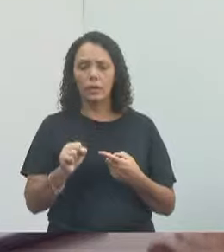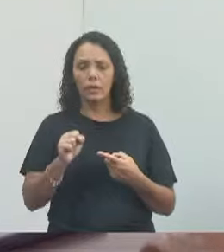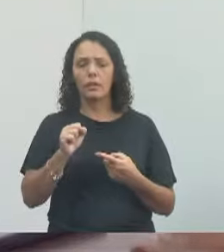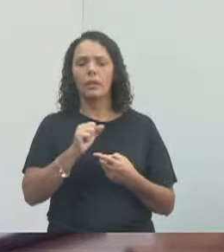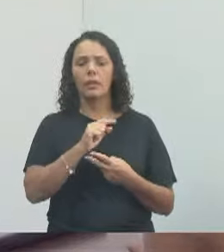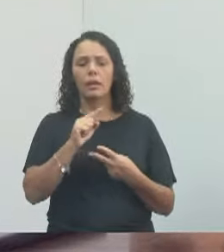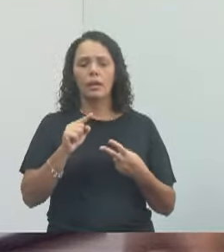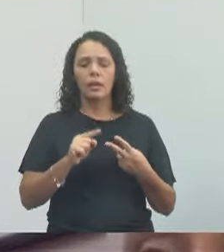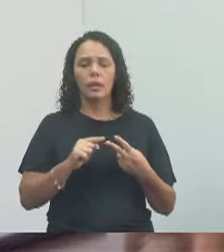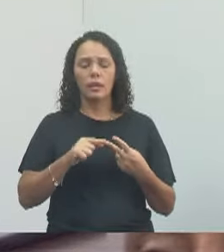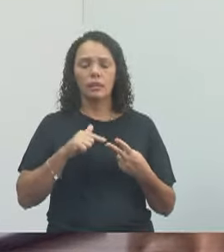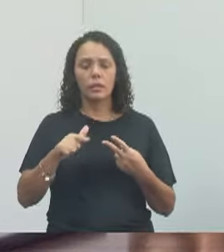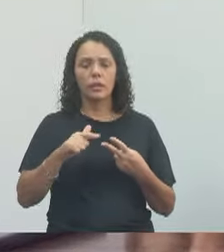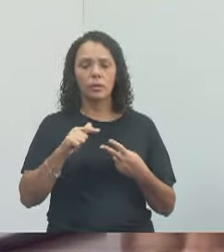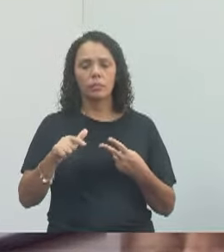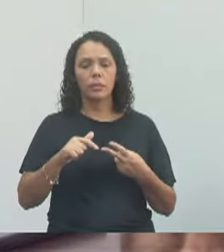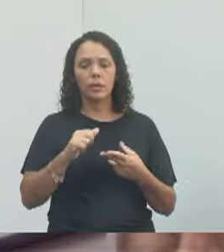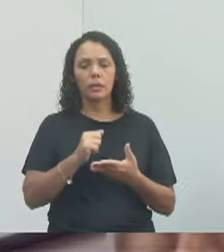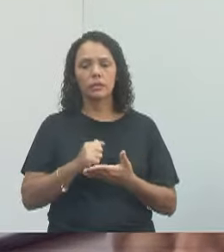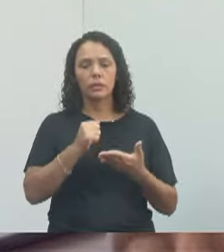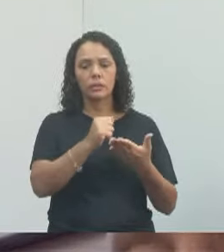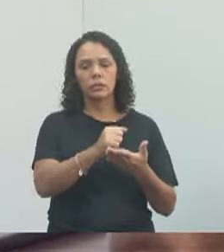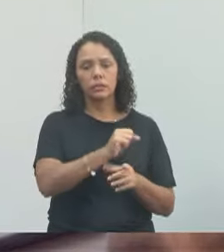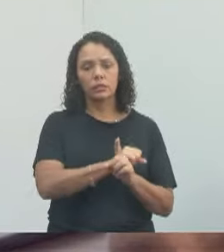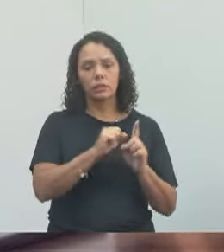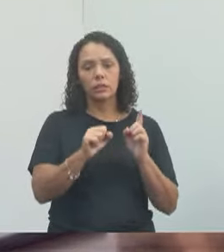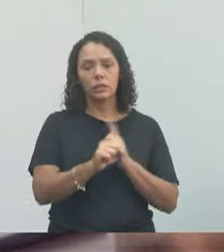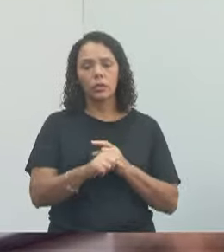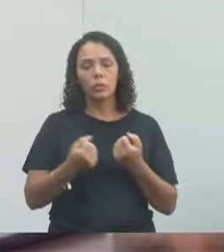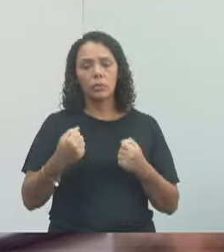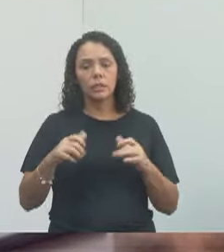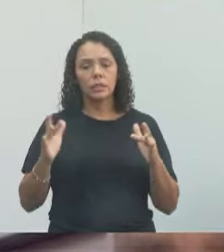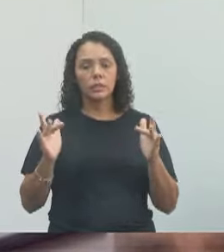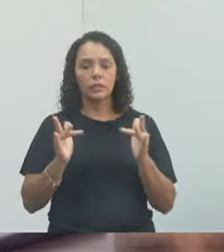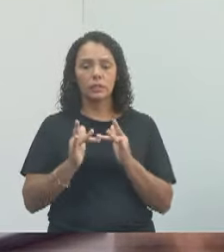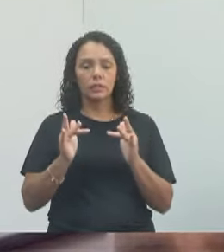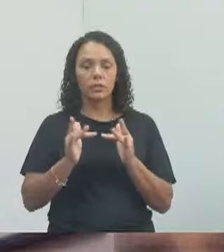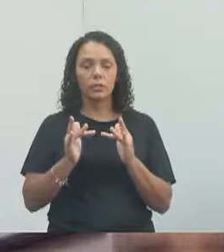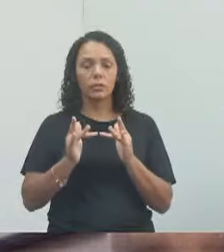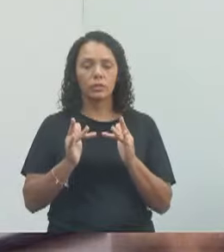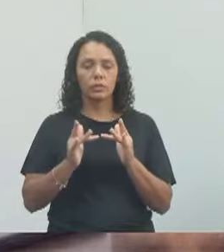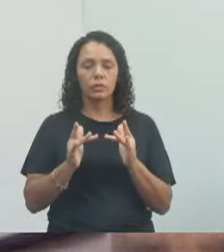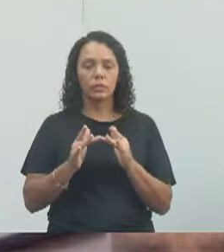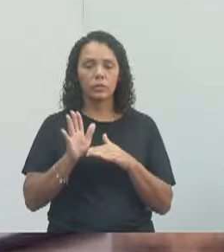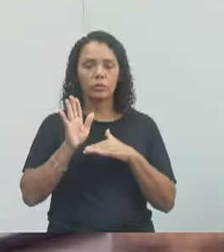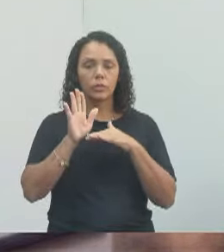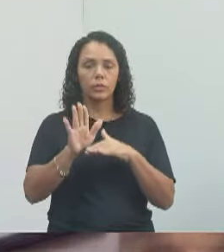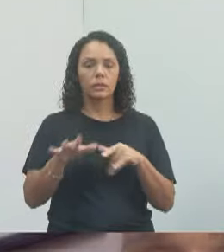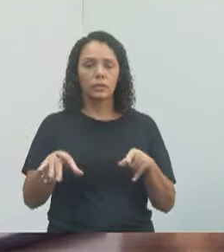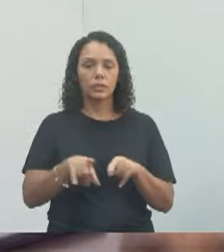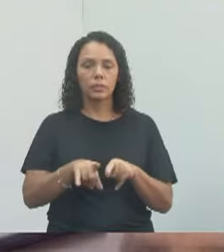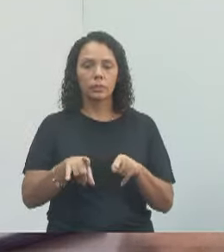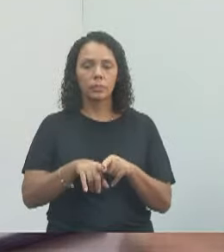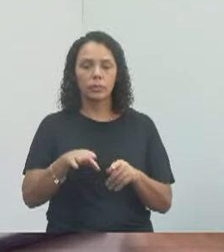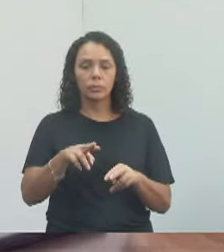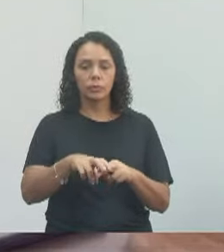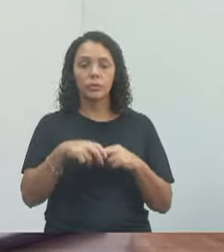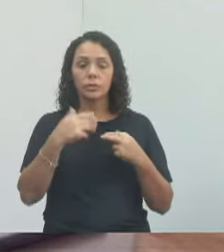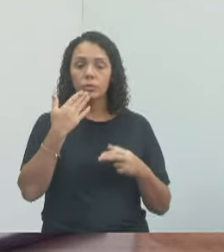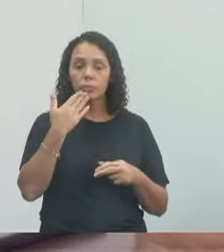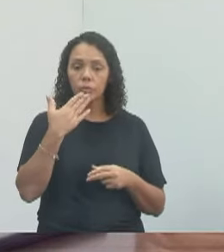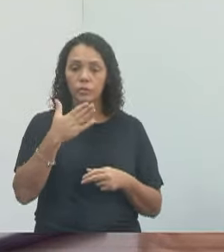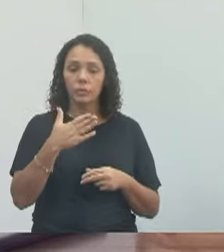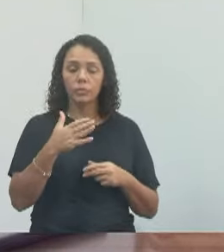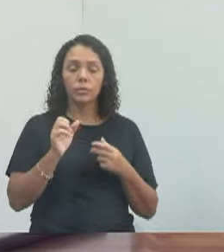da tarde e eles precisam ter o contato para atender também nesses setores assistenciais então pedimos aí que